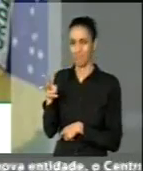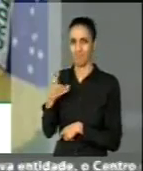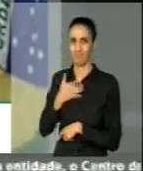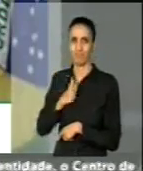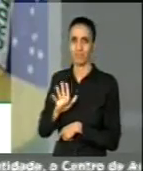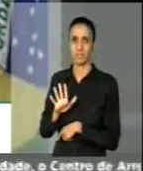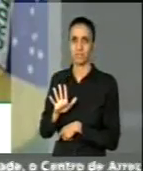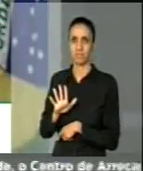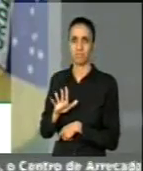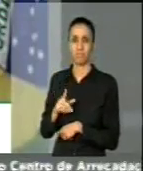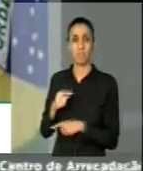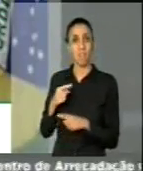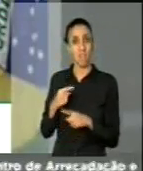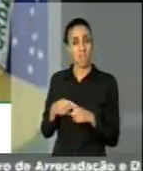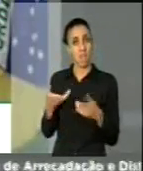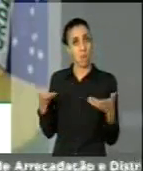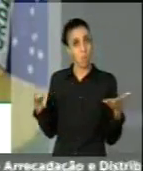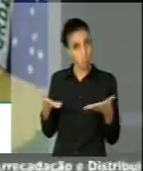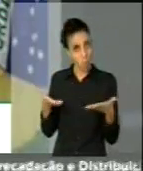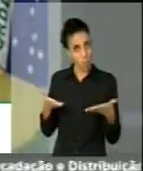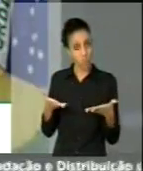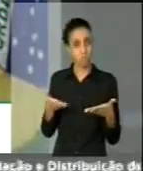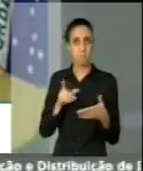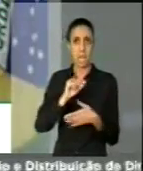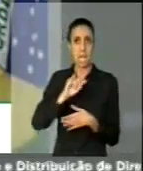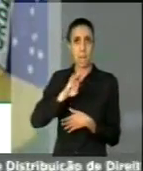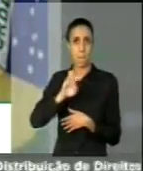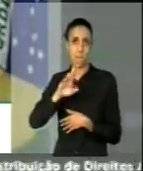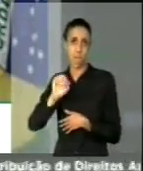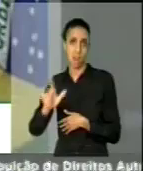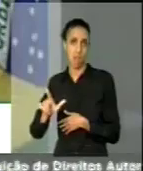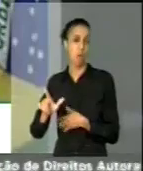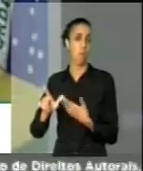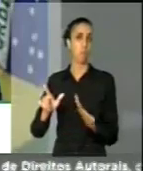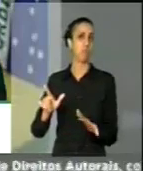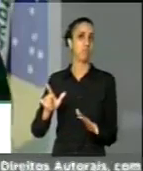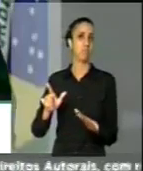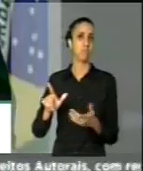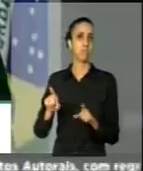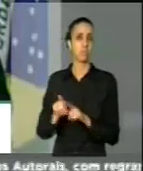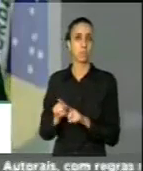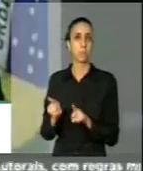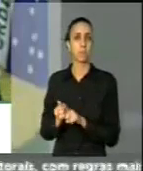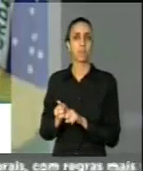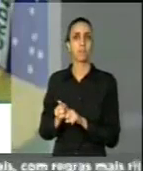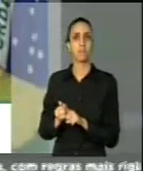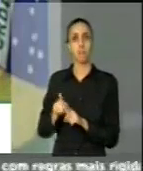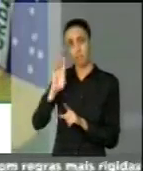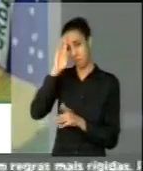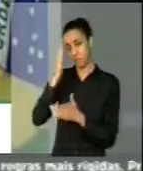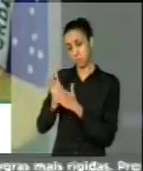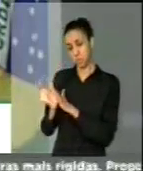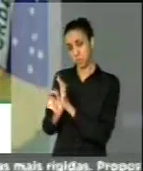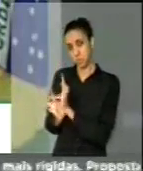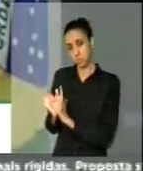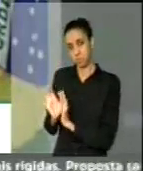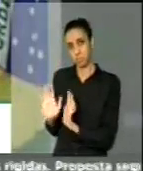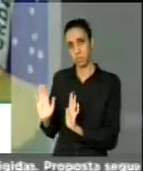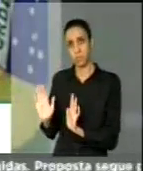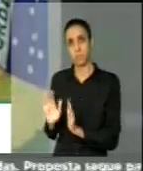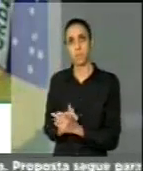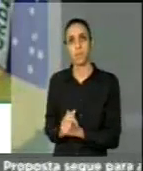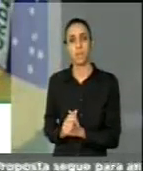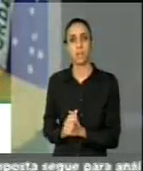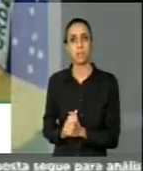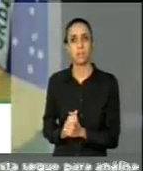sou um social-democrata cristão liberal, posso dizer, se é que existe essa figura, um pouco de tudo, né?